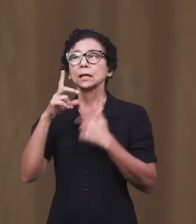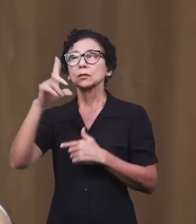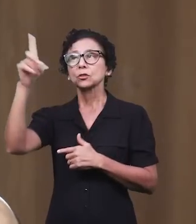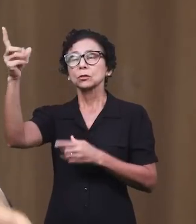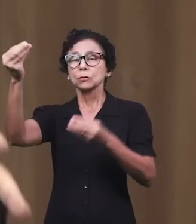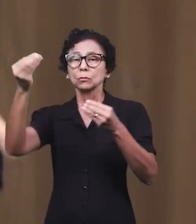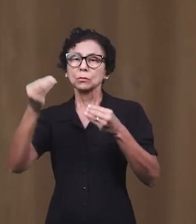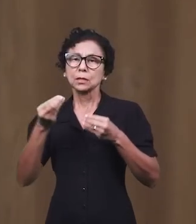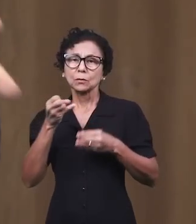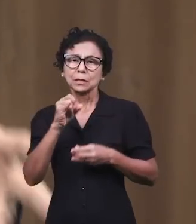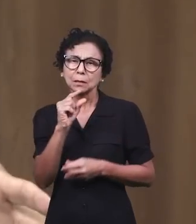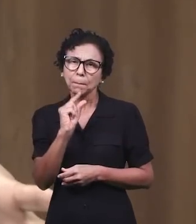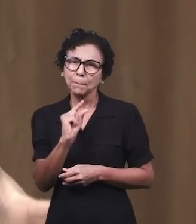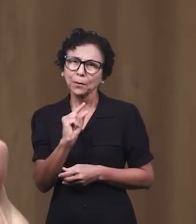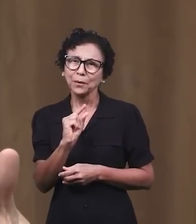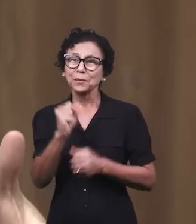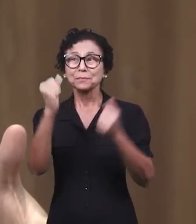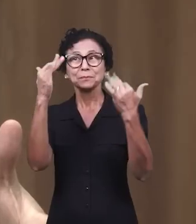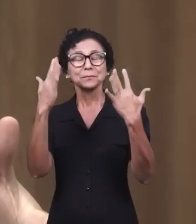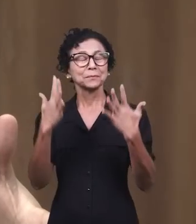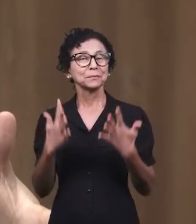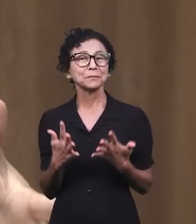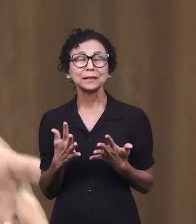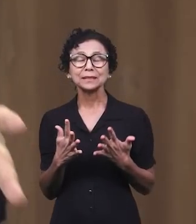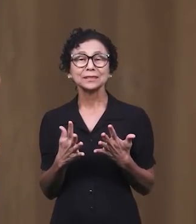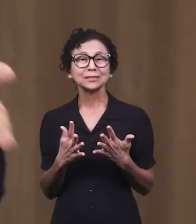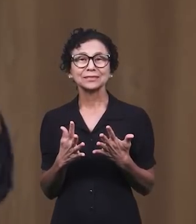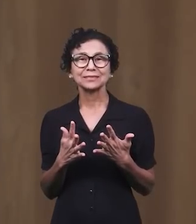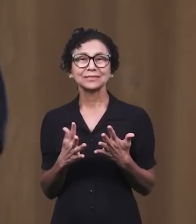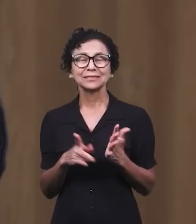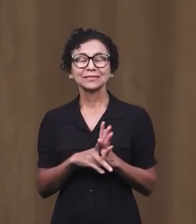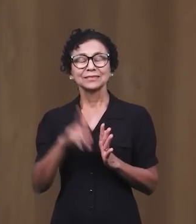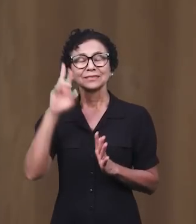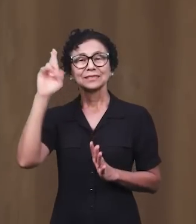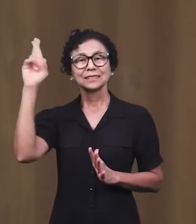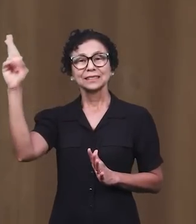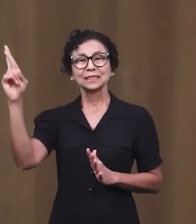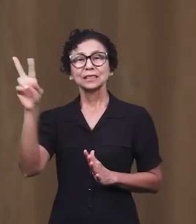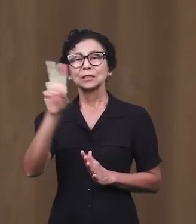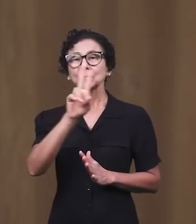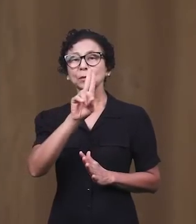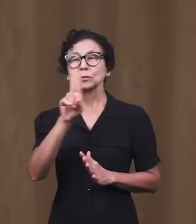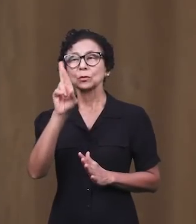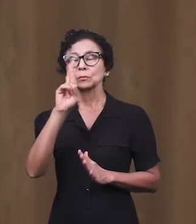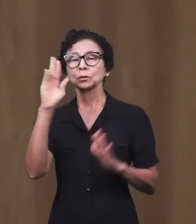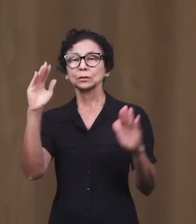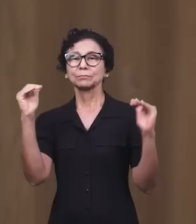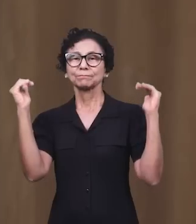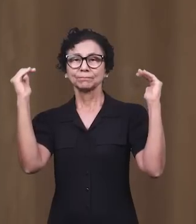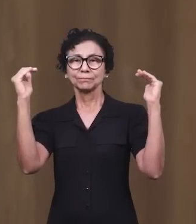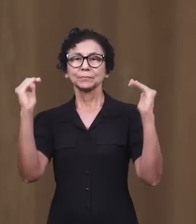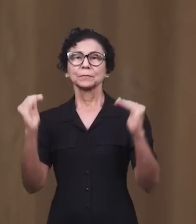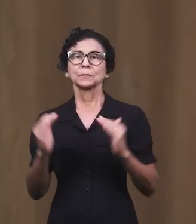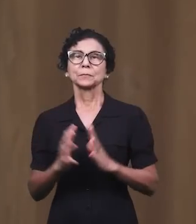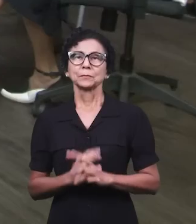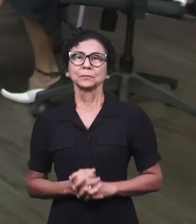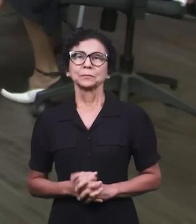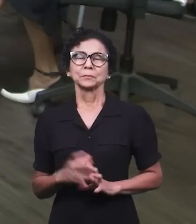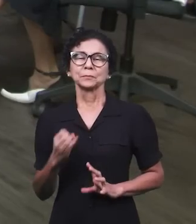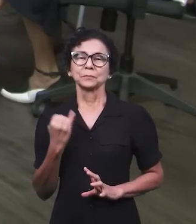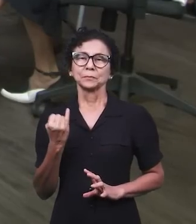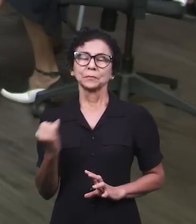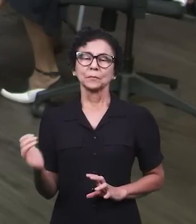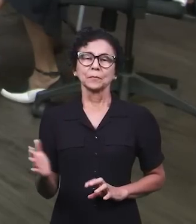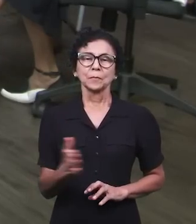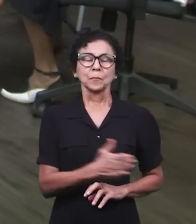seja pouco, mas seja com a bênção do Senhor e que seja para a glória e honra do nome do Senhor. Glória a Deus.